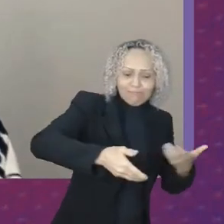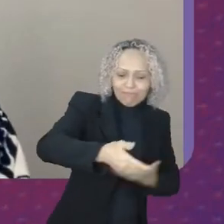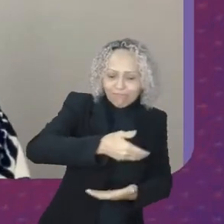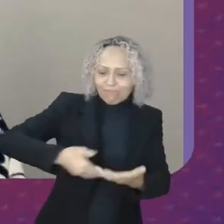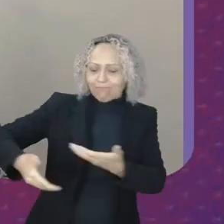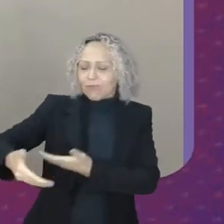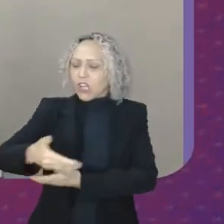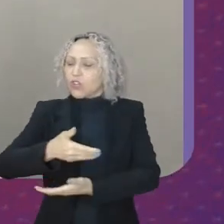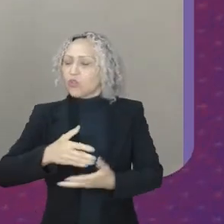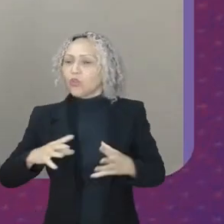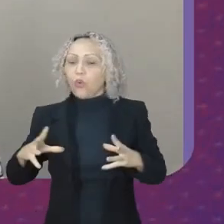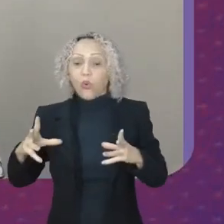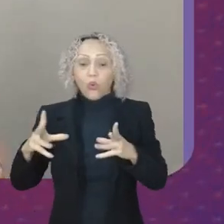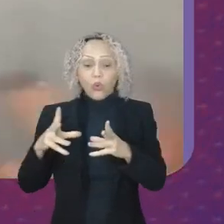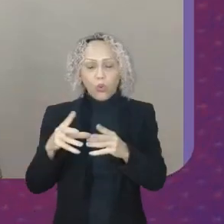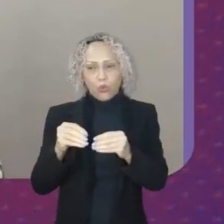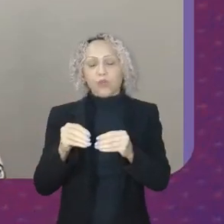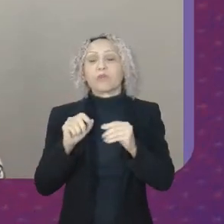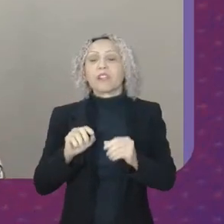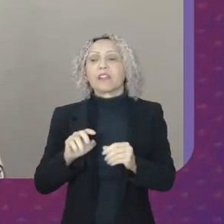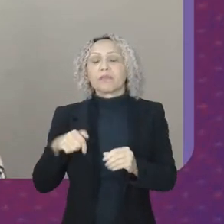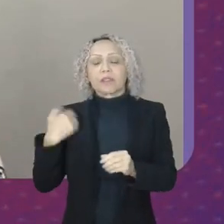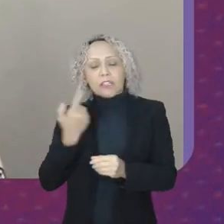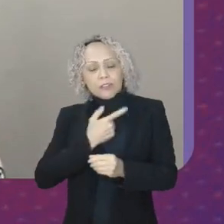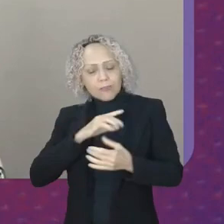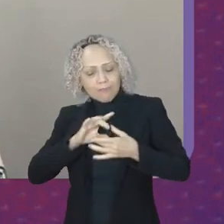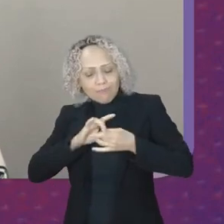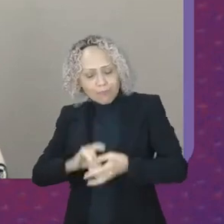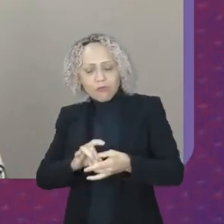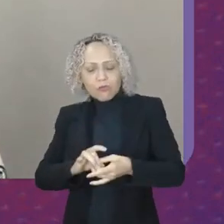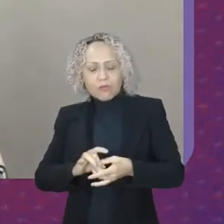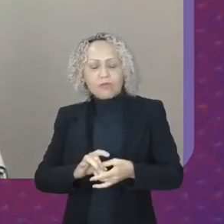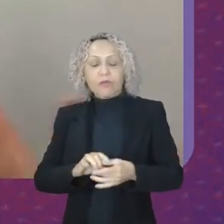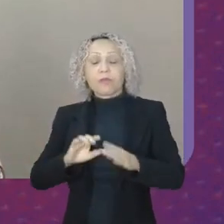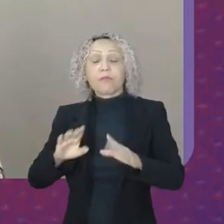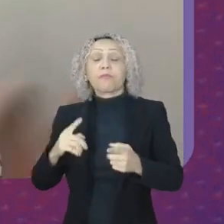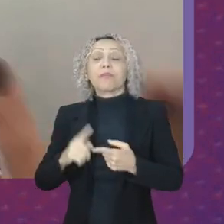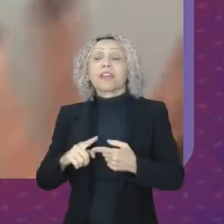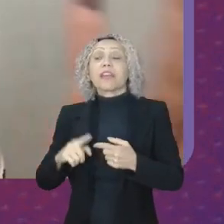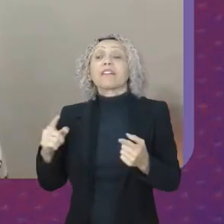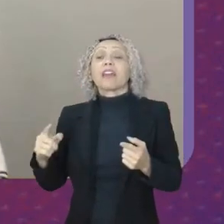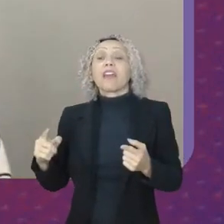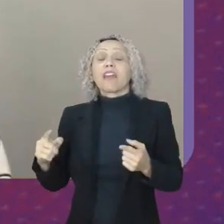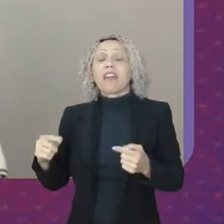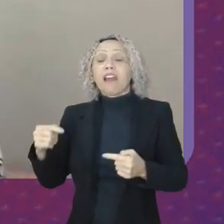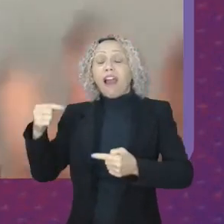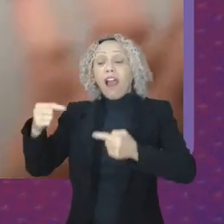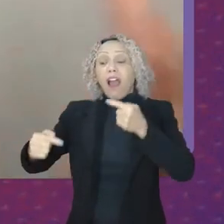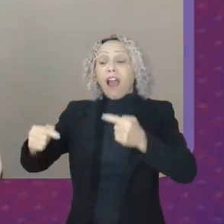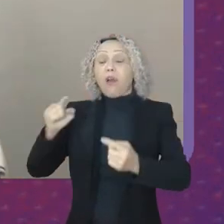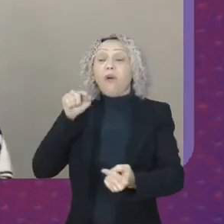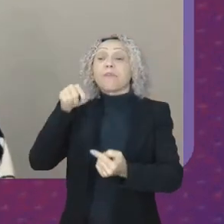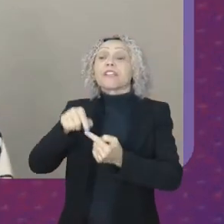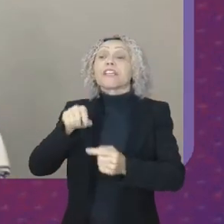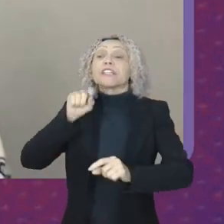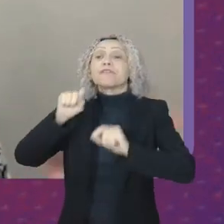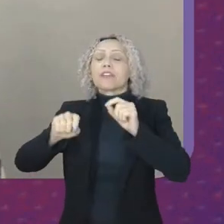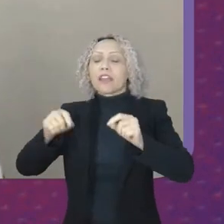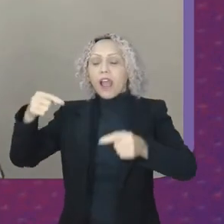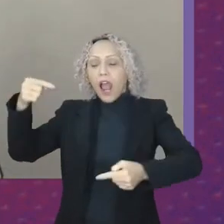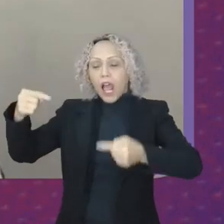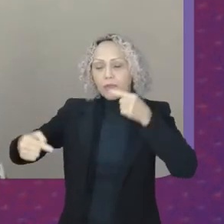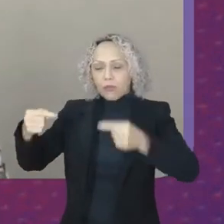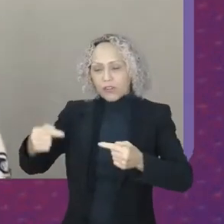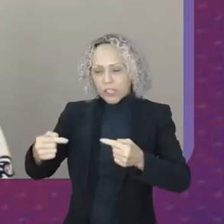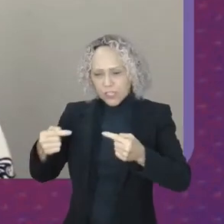essas demandas, para que as políticas de enfrentamento à violência sejam mais assertivas e eficazes.